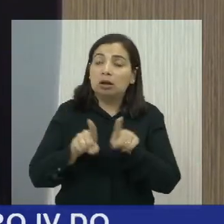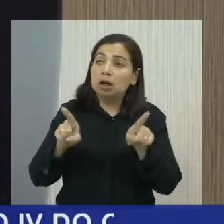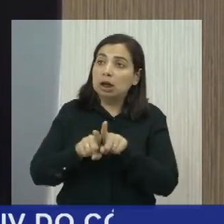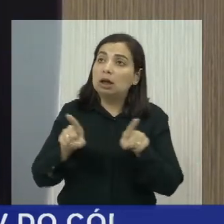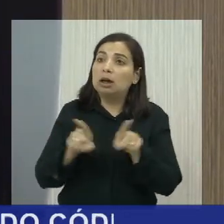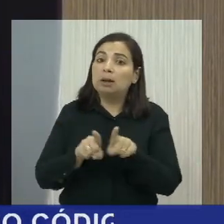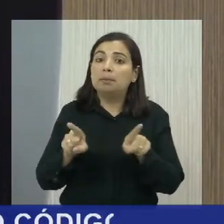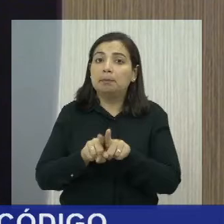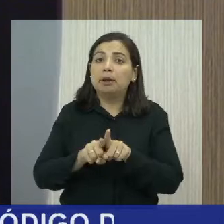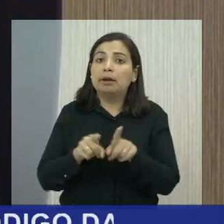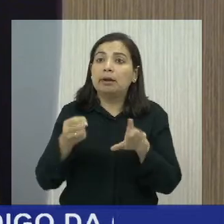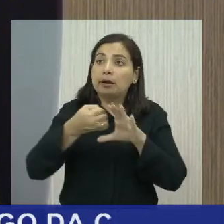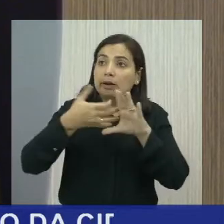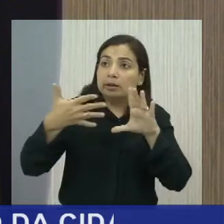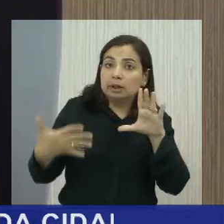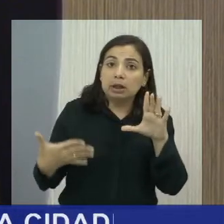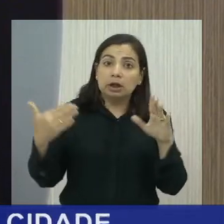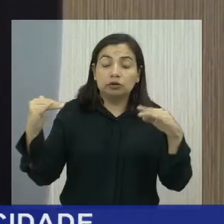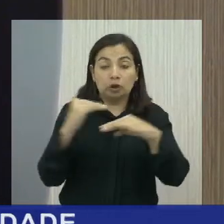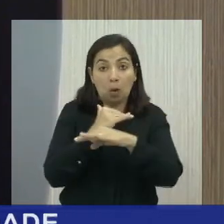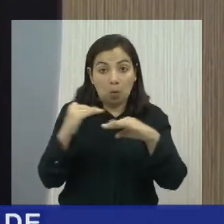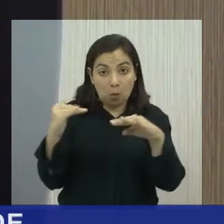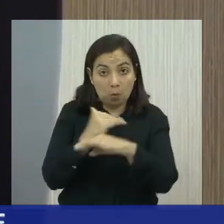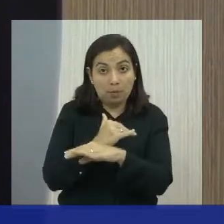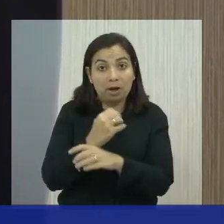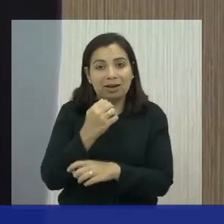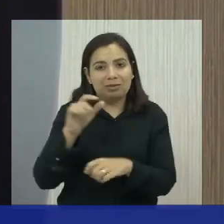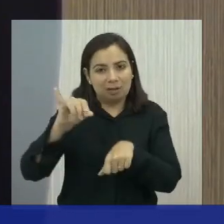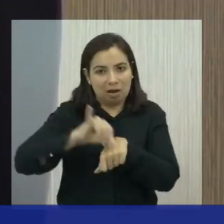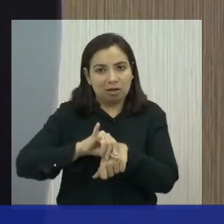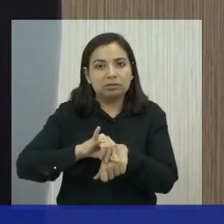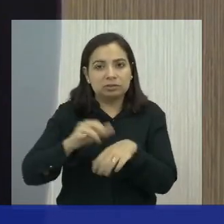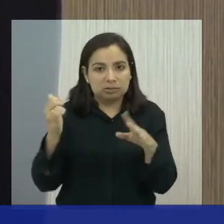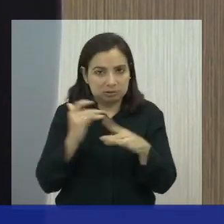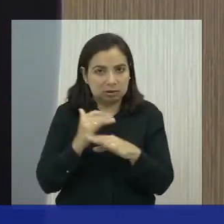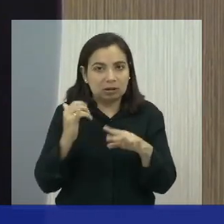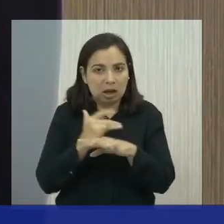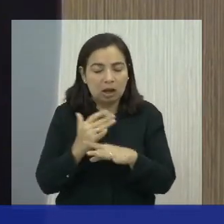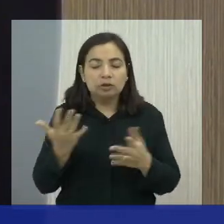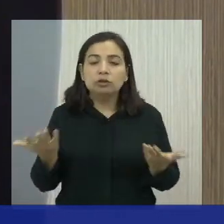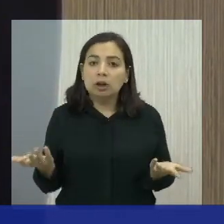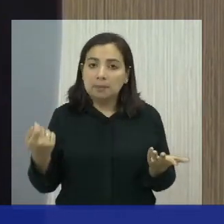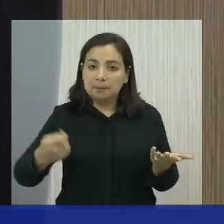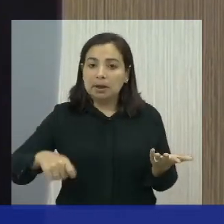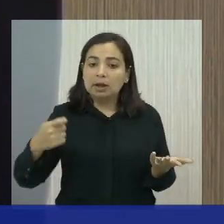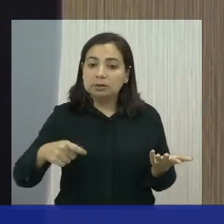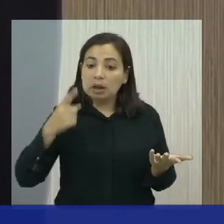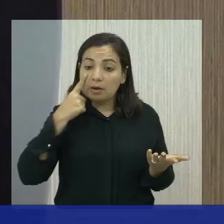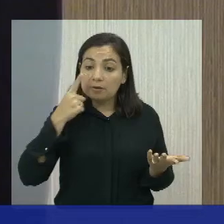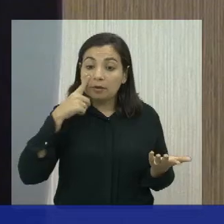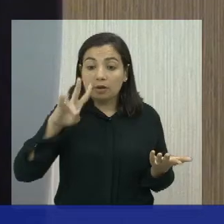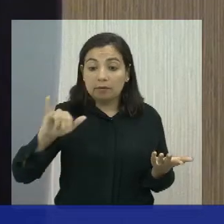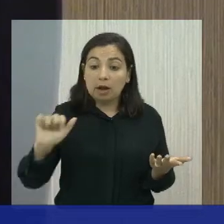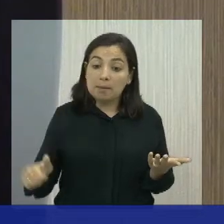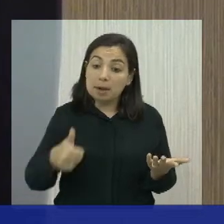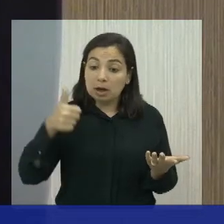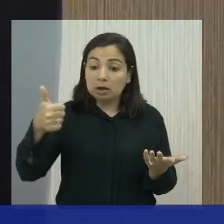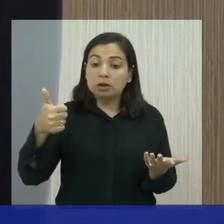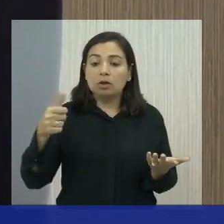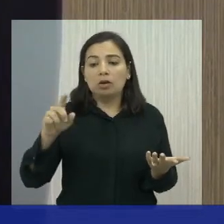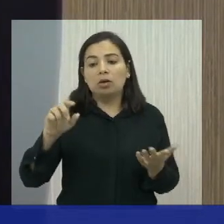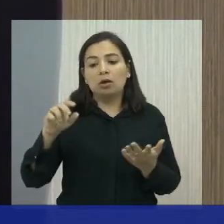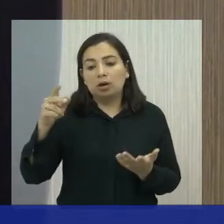no caso, urbanísticos, vai efetivado para o melhor da comunidade, para que elas